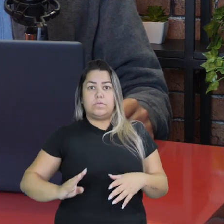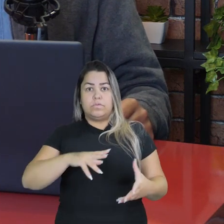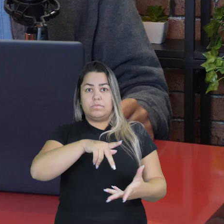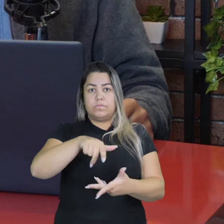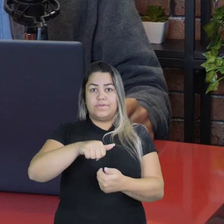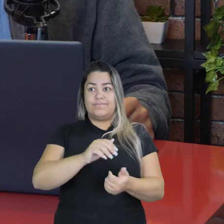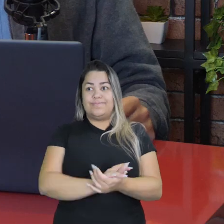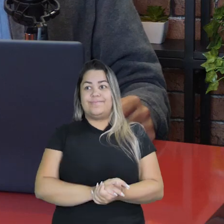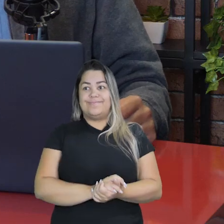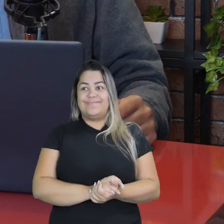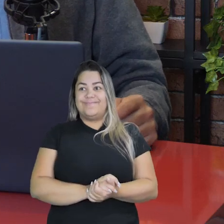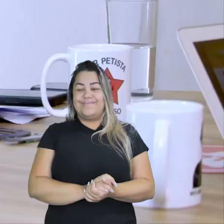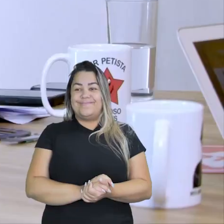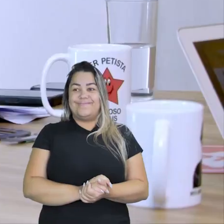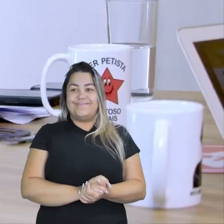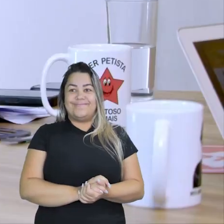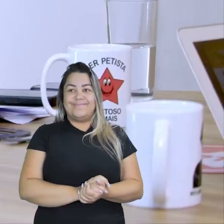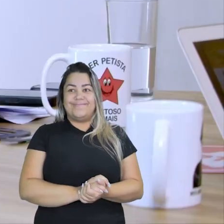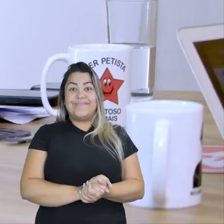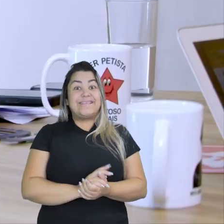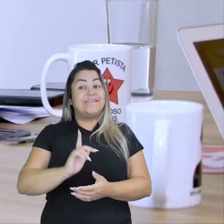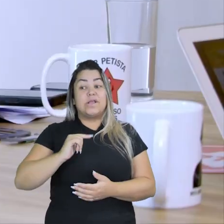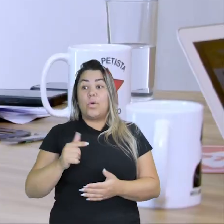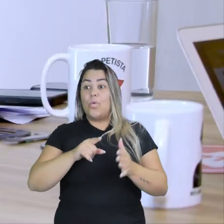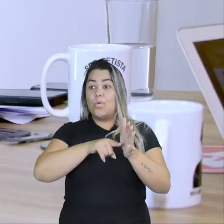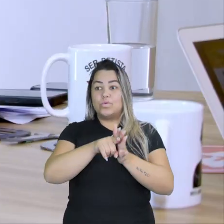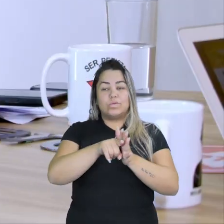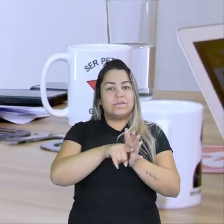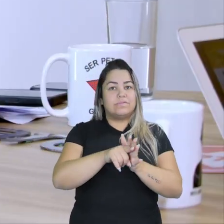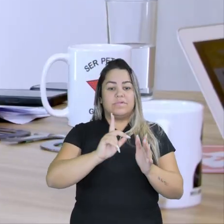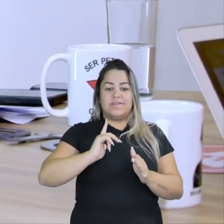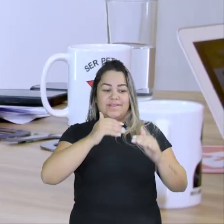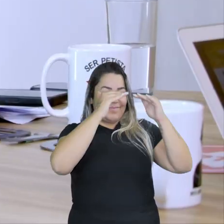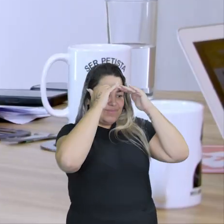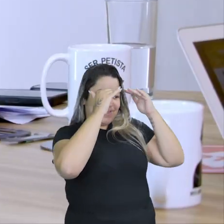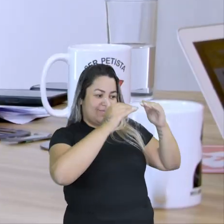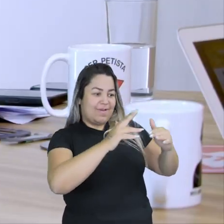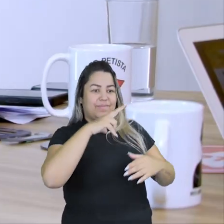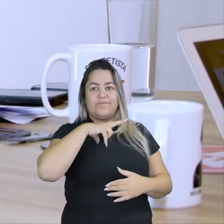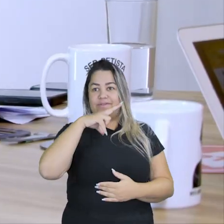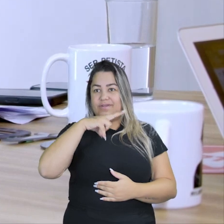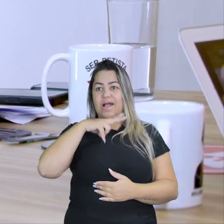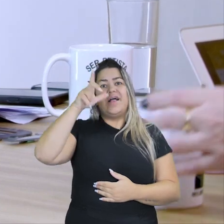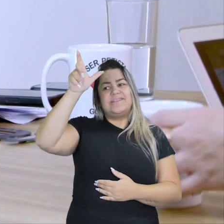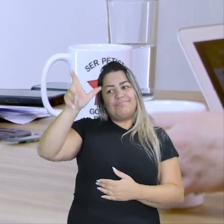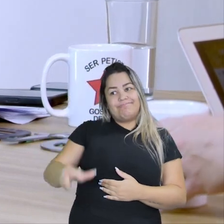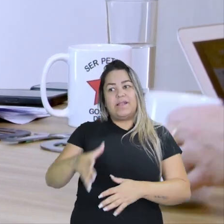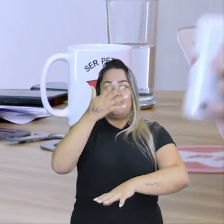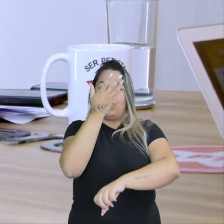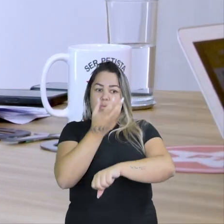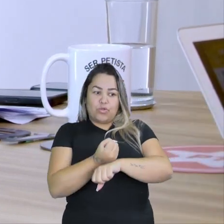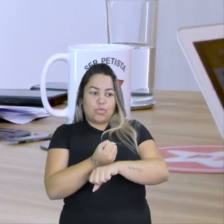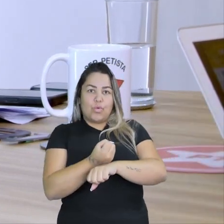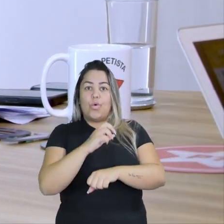no Brasil e no mundo. Sem consultar, portanto, sem respeitar a privacidade daquele que baixou